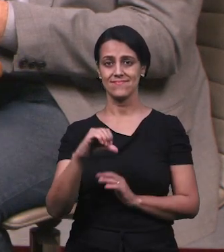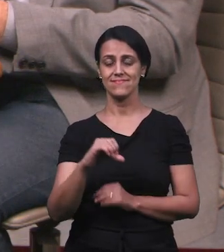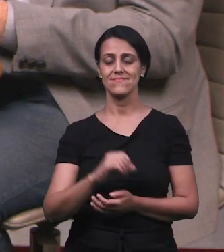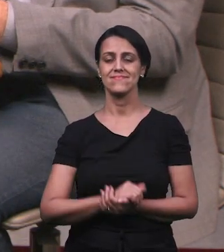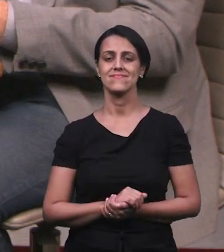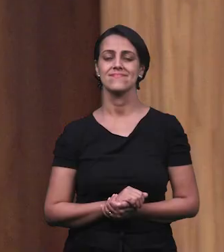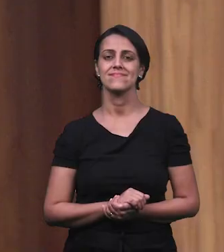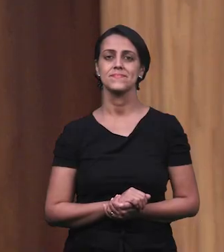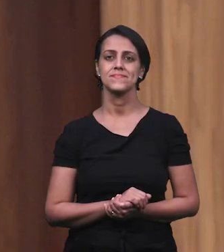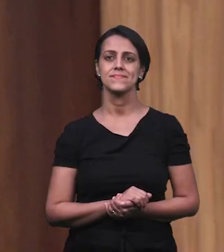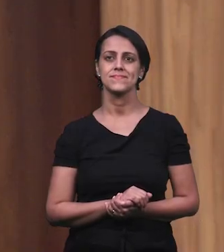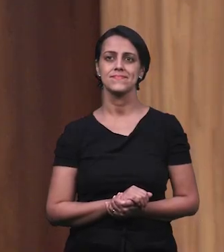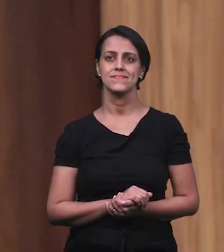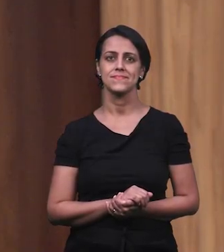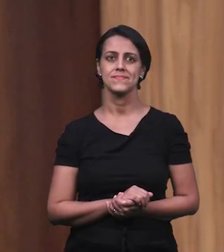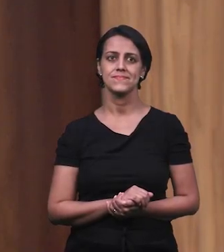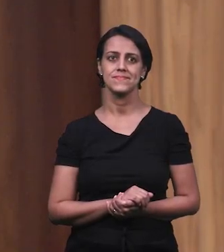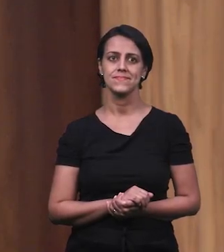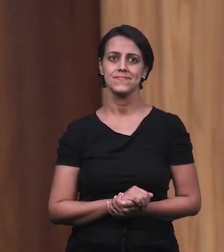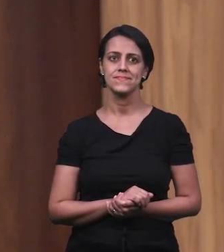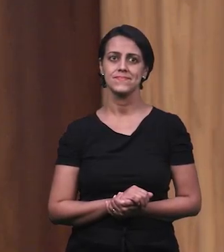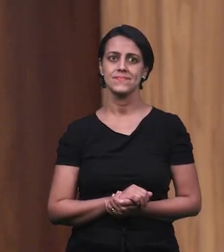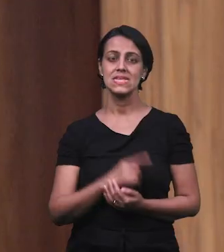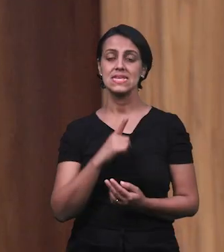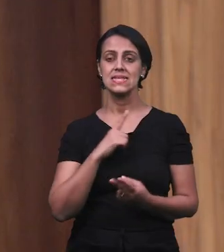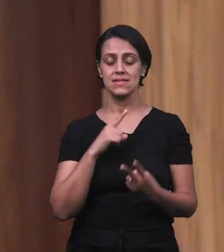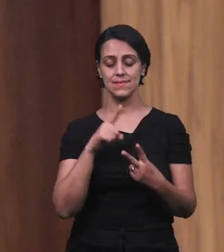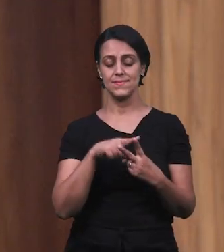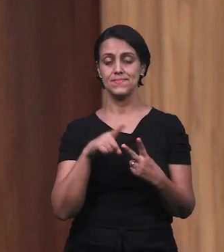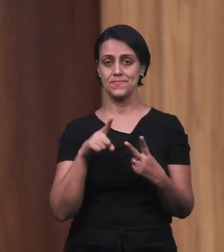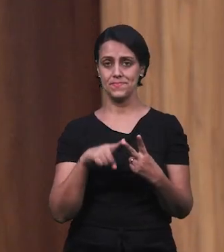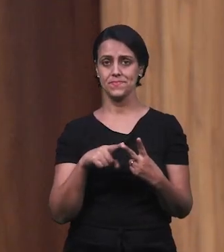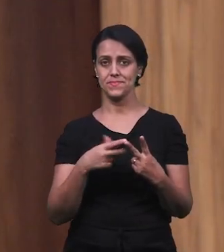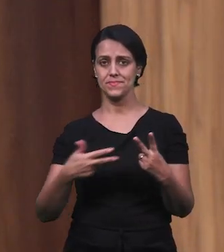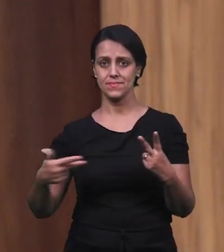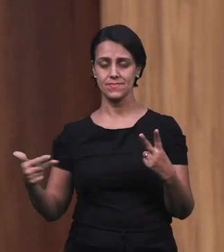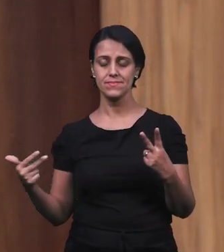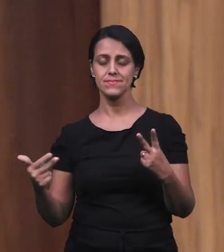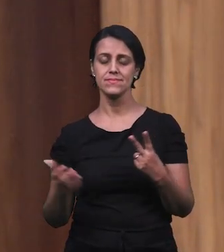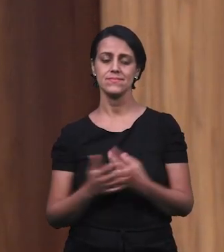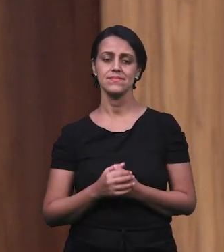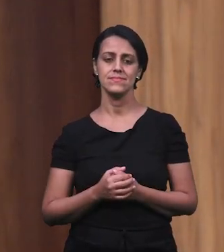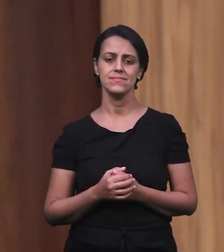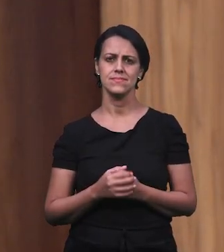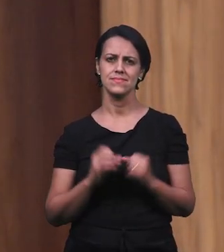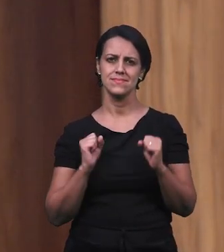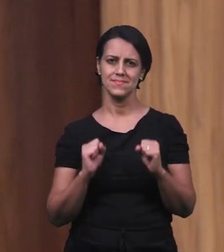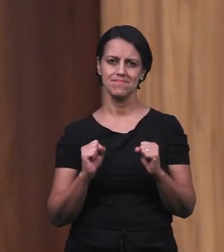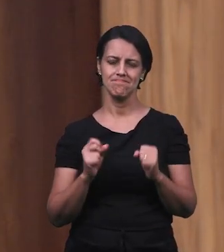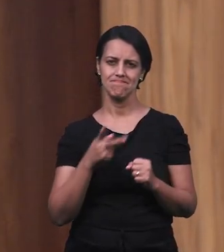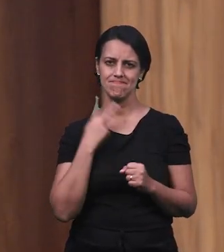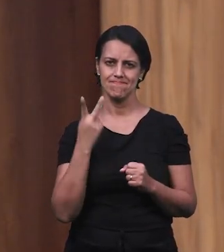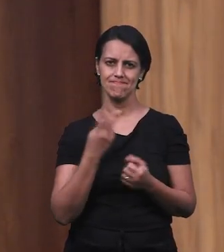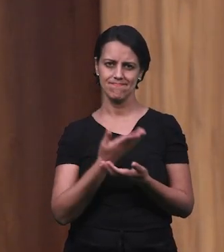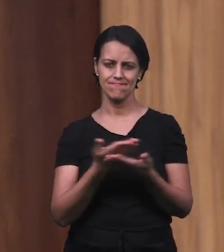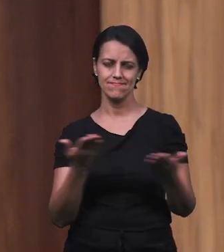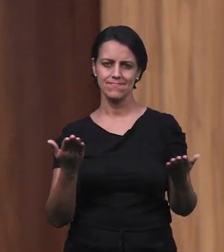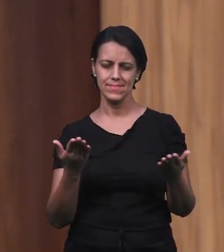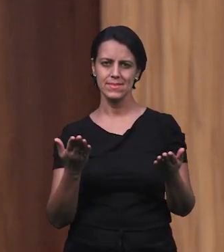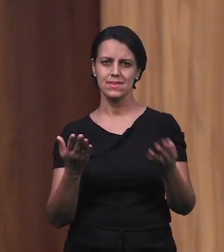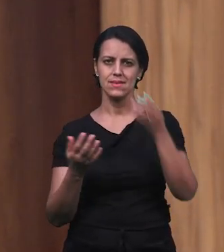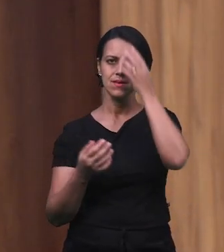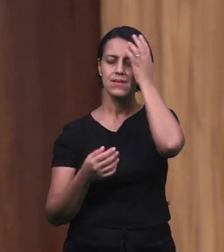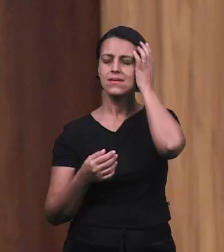pastor. São 2 coisas aqui que nós podemos trazer para os irmãos. Do ponto de